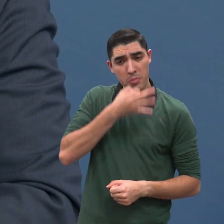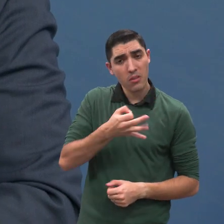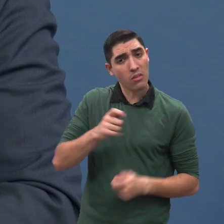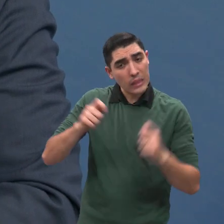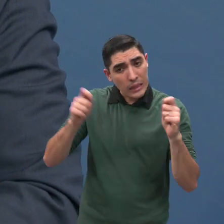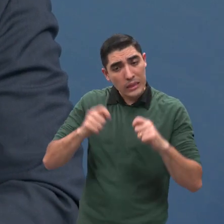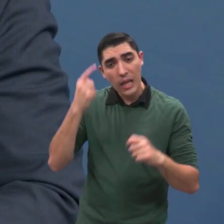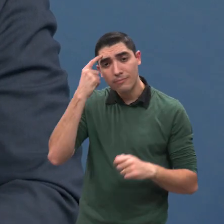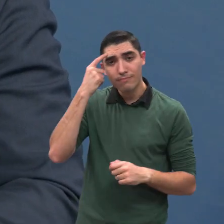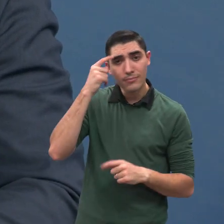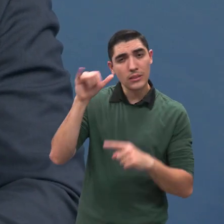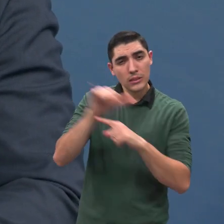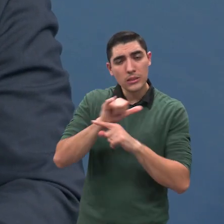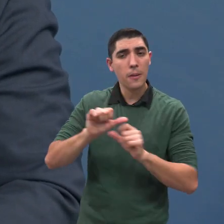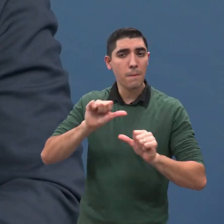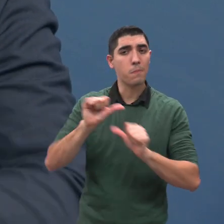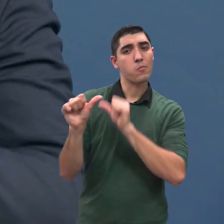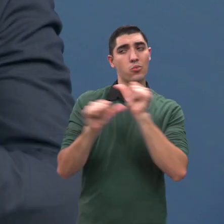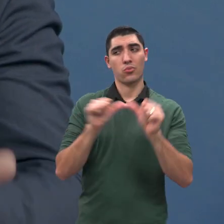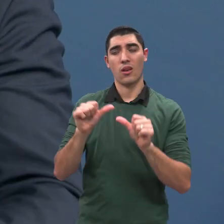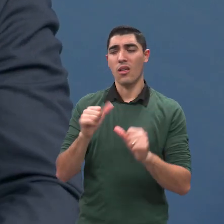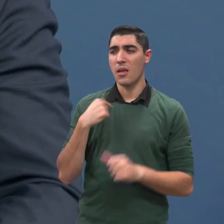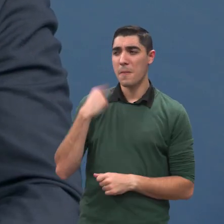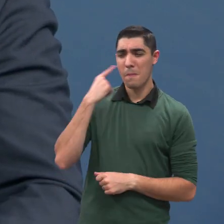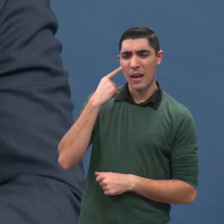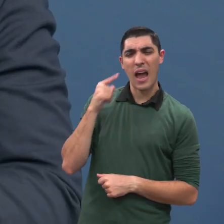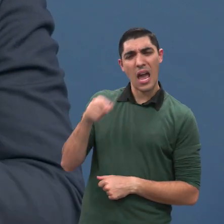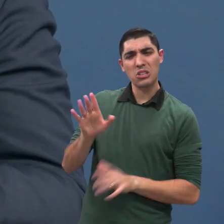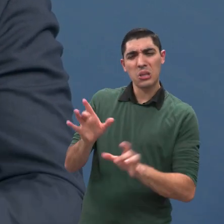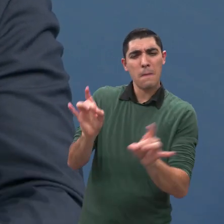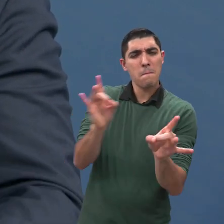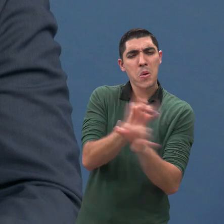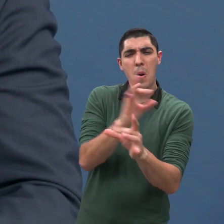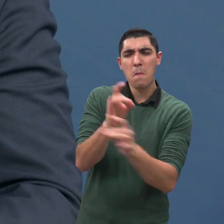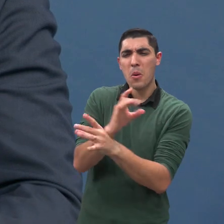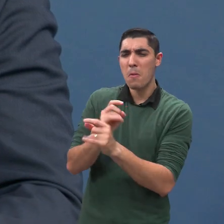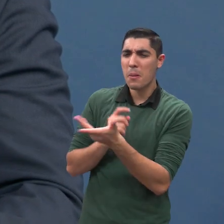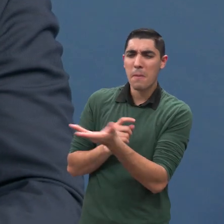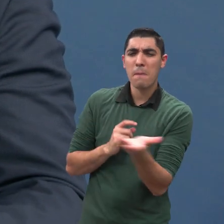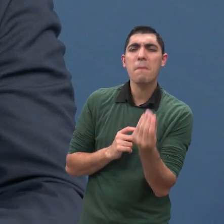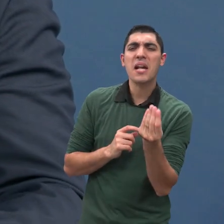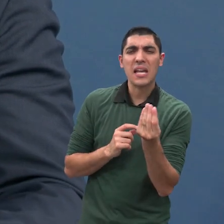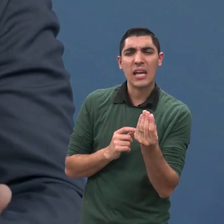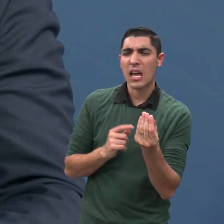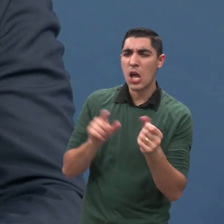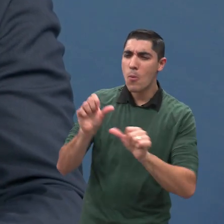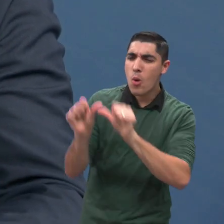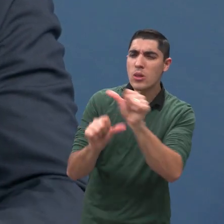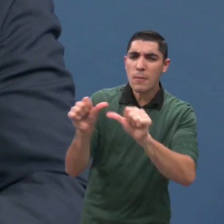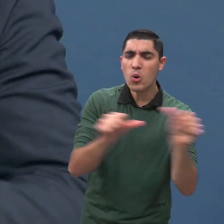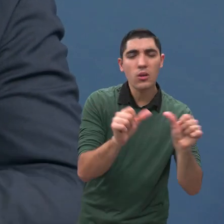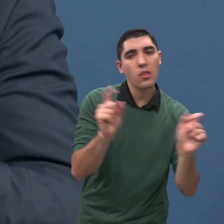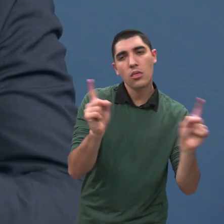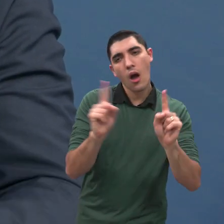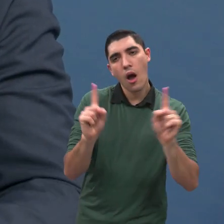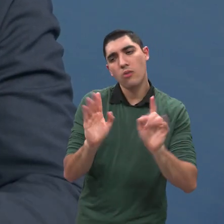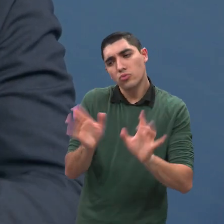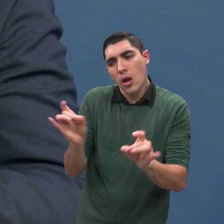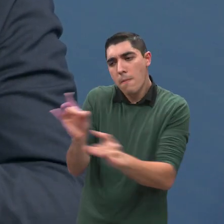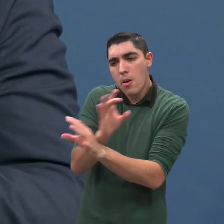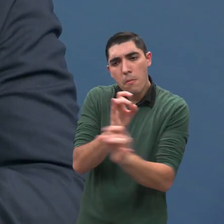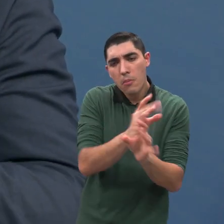possível a gente rever, não questionar o que existe, porque o que existe é fruto da evolução,